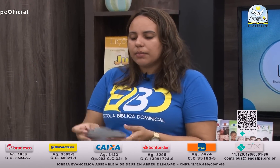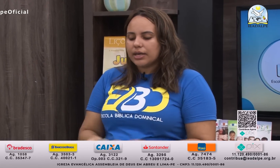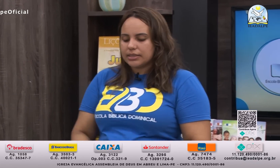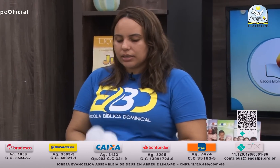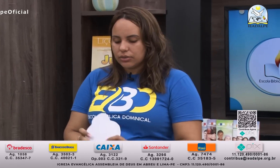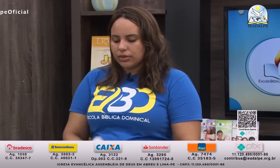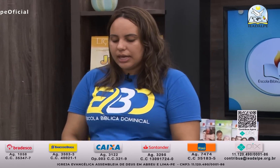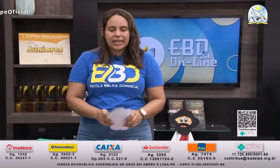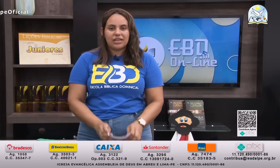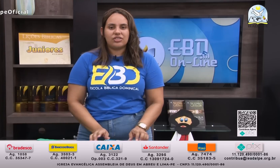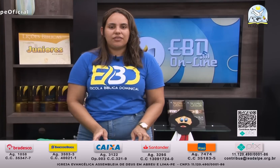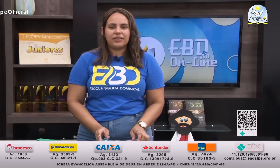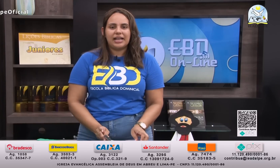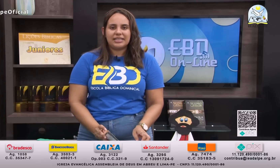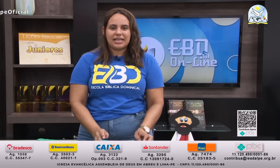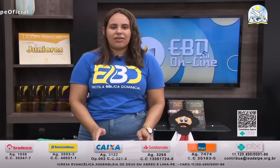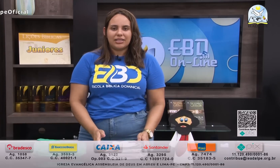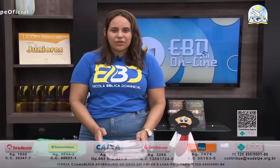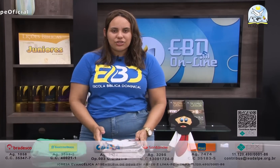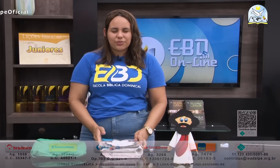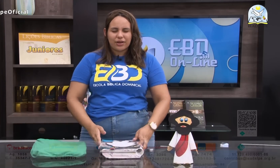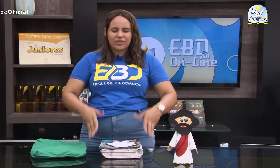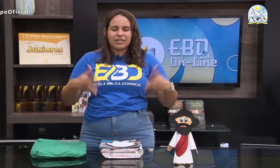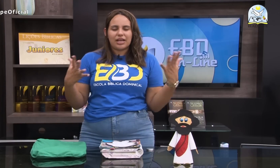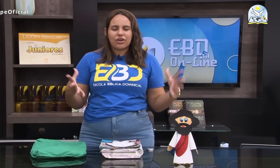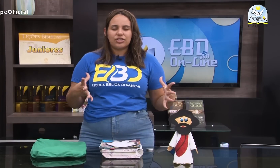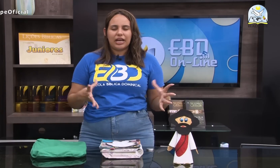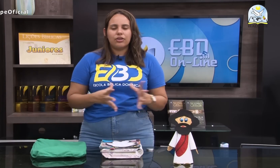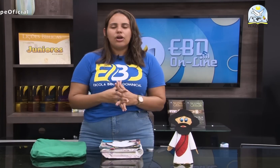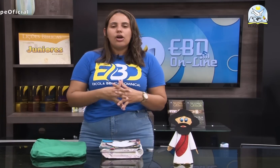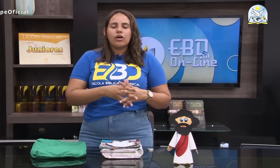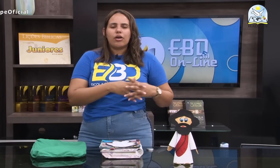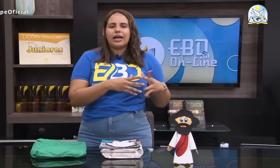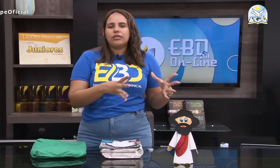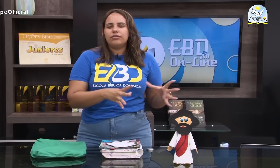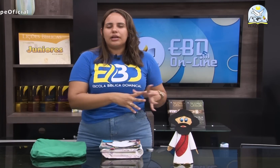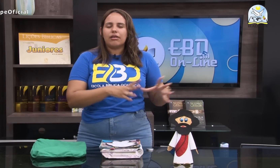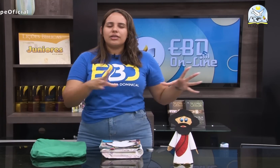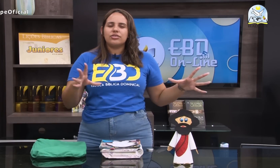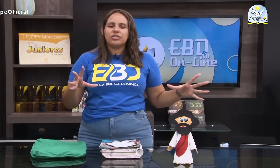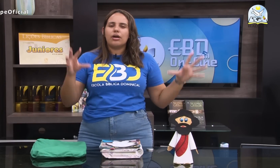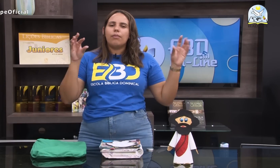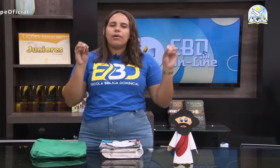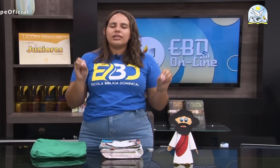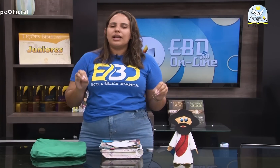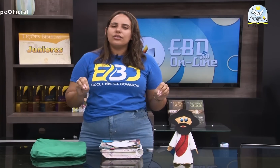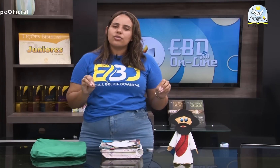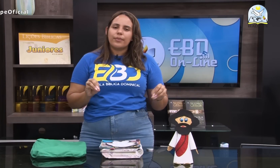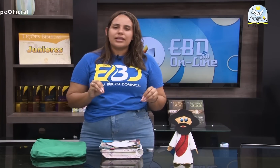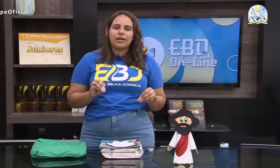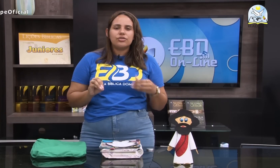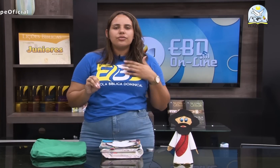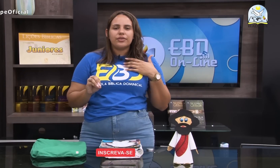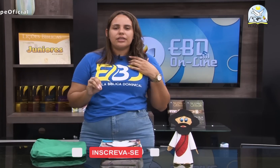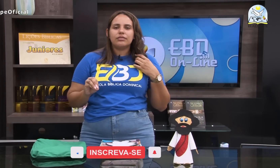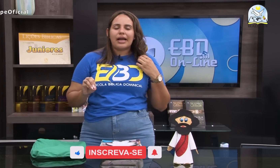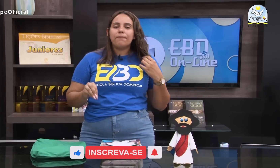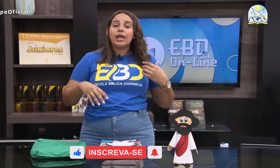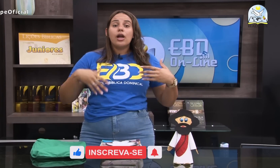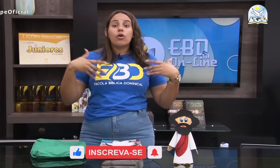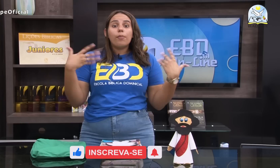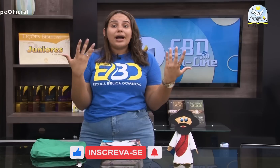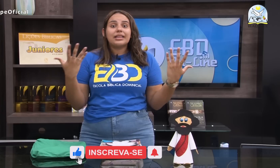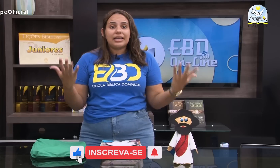esse memorizando que a gente finaliza a aula de hoje. Espero que você tenha gostado. Qualquer dúvida, qualquer sugestão, bota lá nos comentários do vídeo,